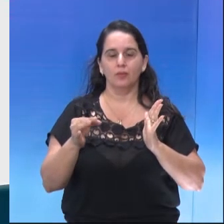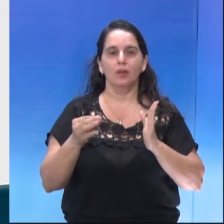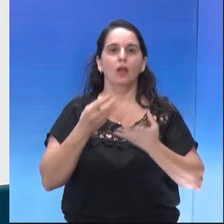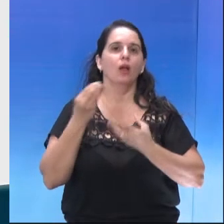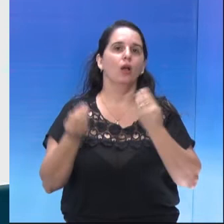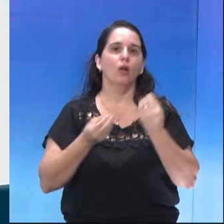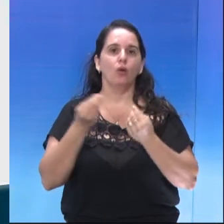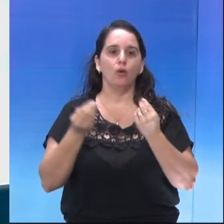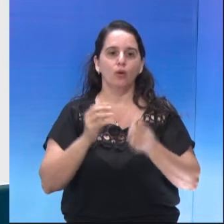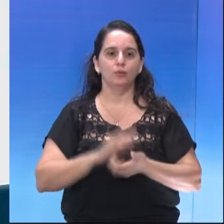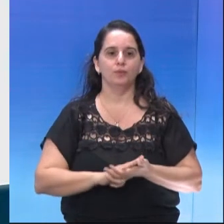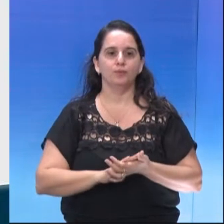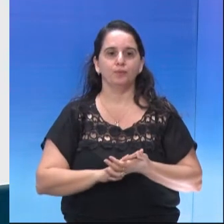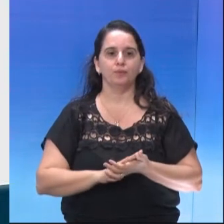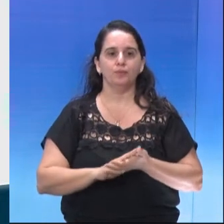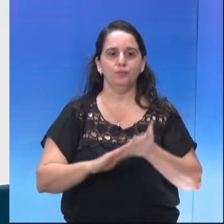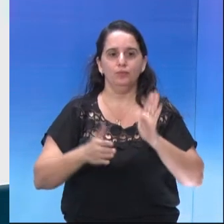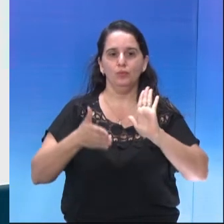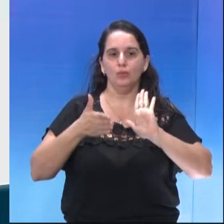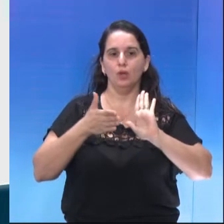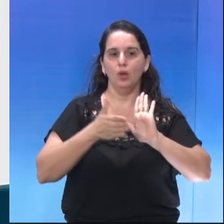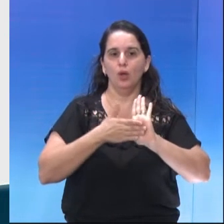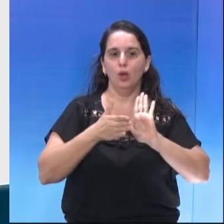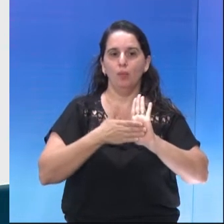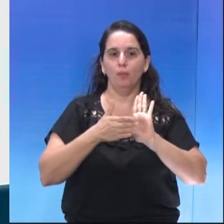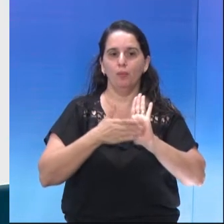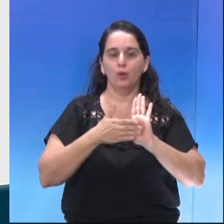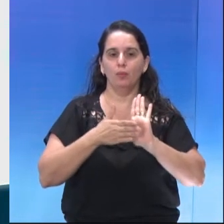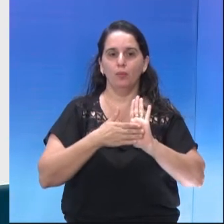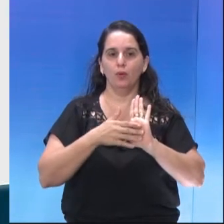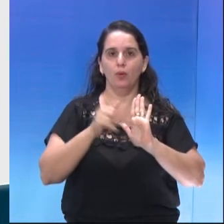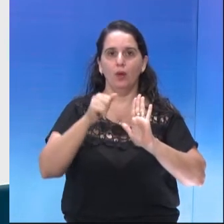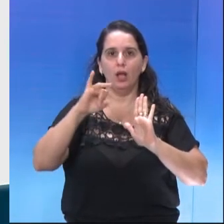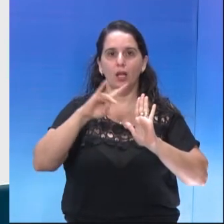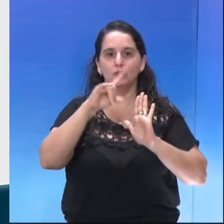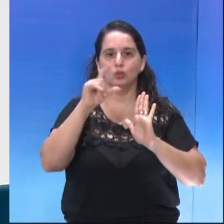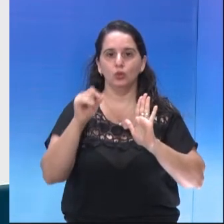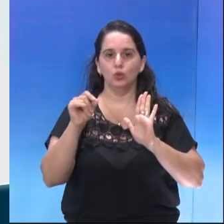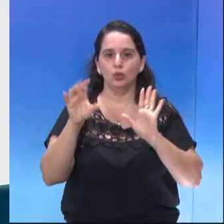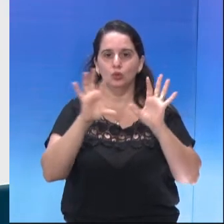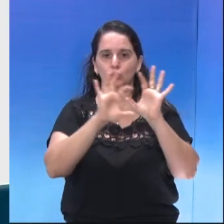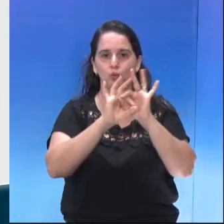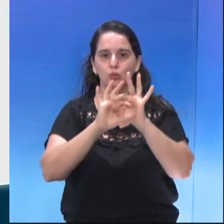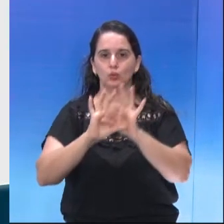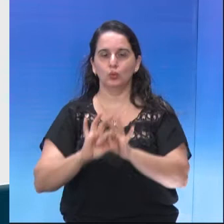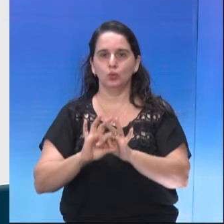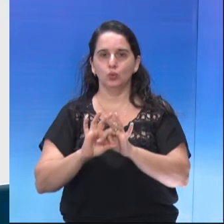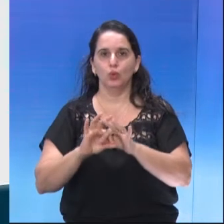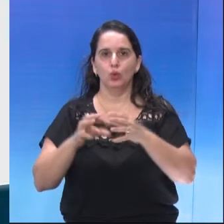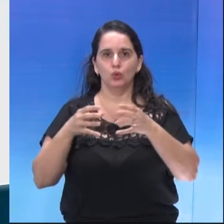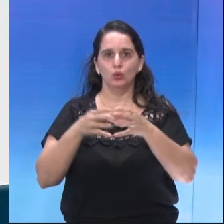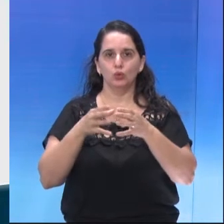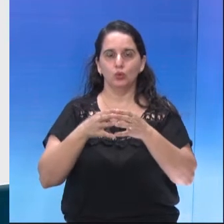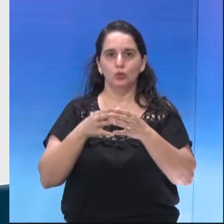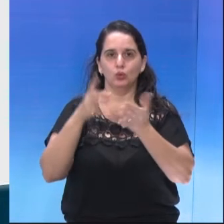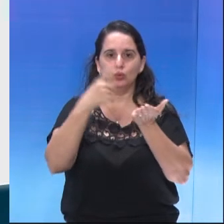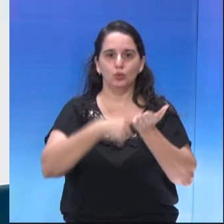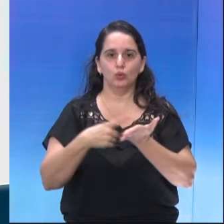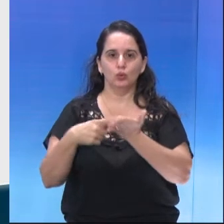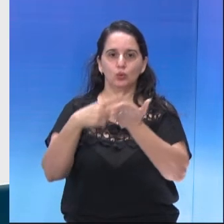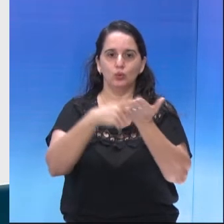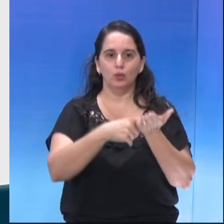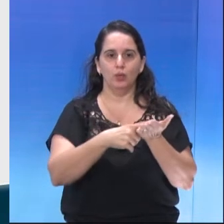intervenção. Propor ações conjuntas, ou seja, aliançadas ou seja, pactuadas